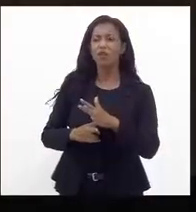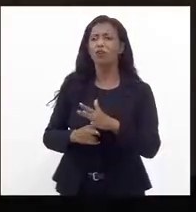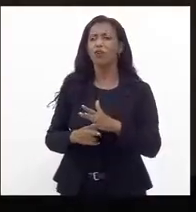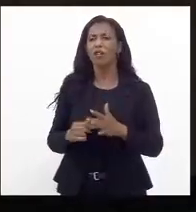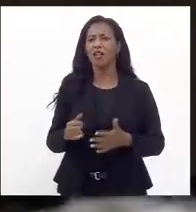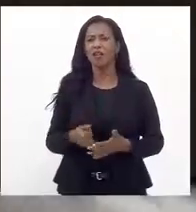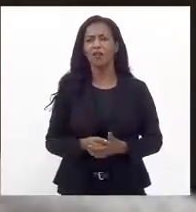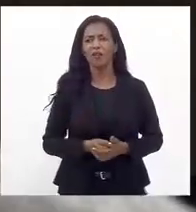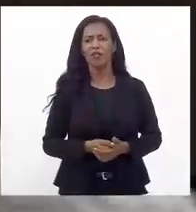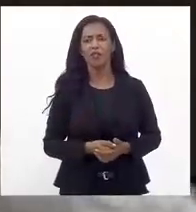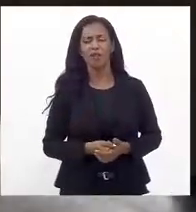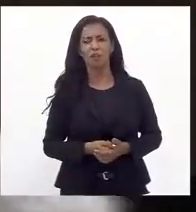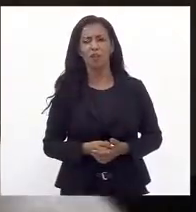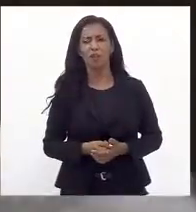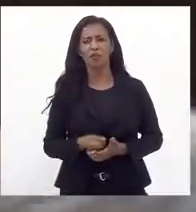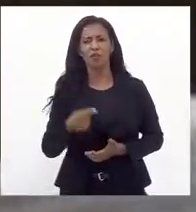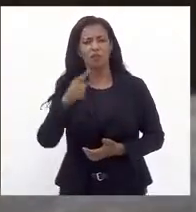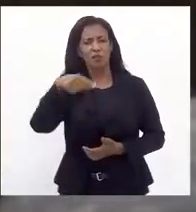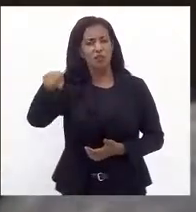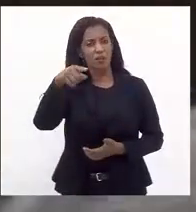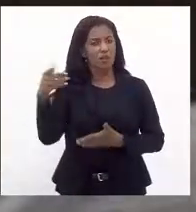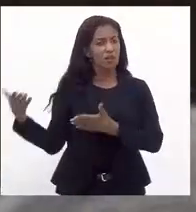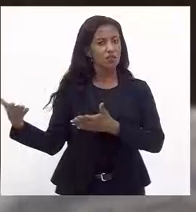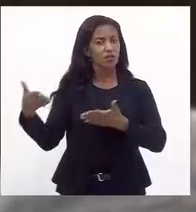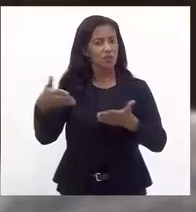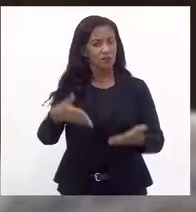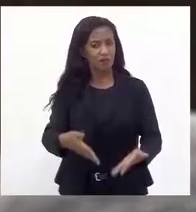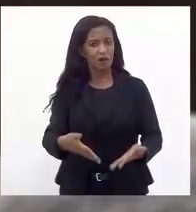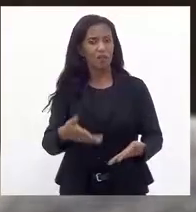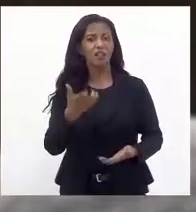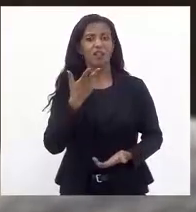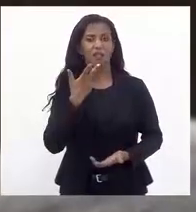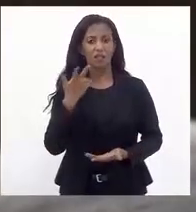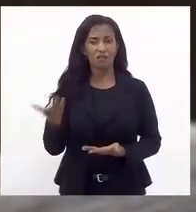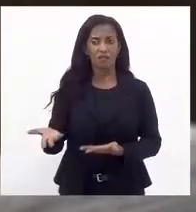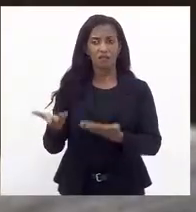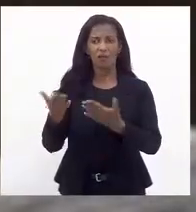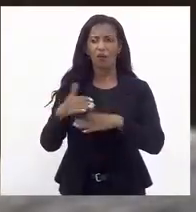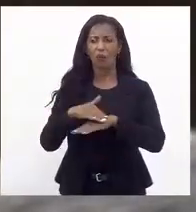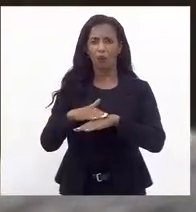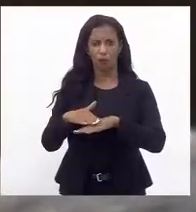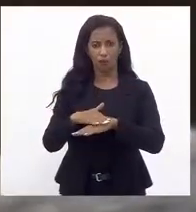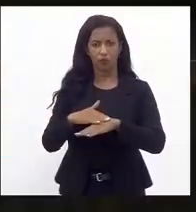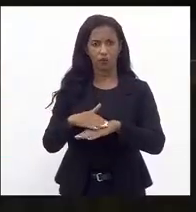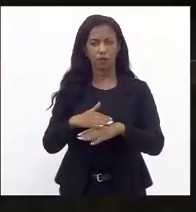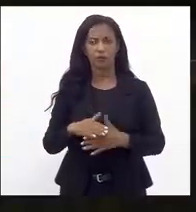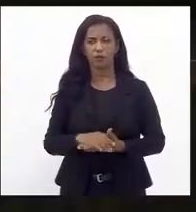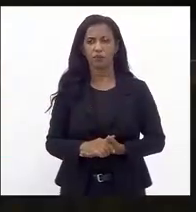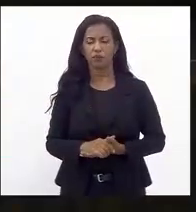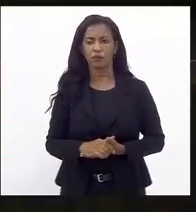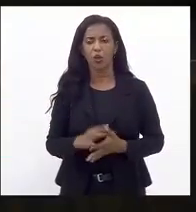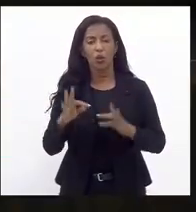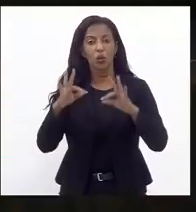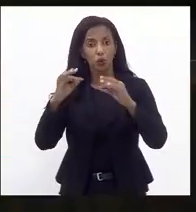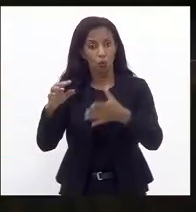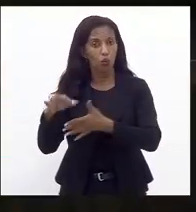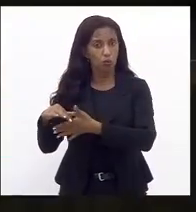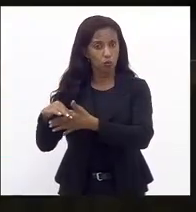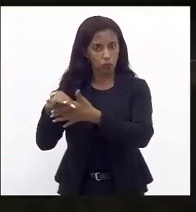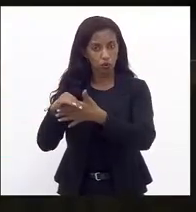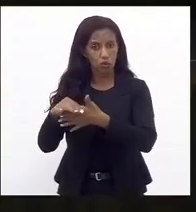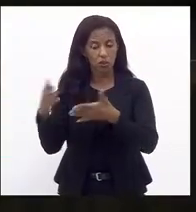sindicalistas são eles que vieram aqui falar com vossa excelência da tia É bom que se diga que todos os representantes